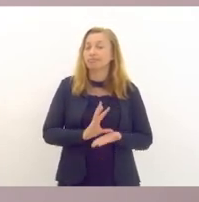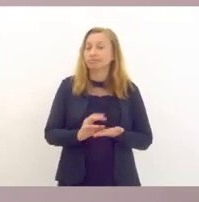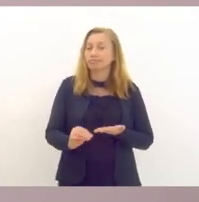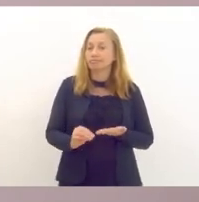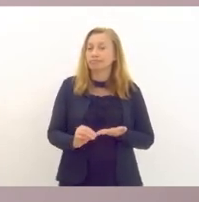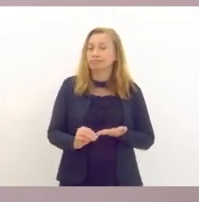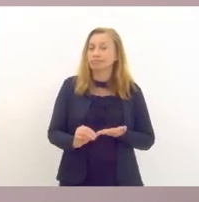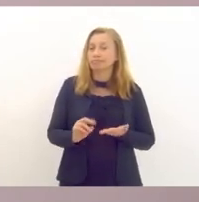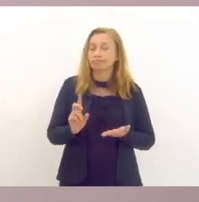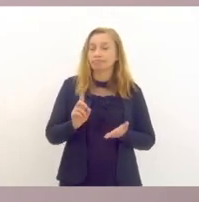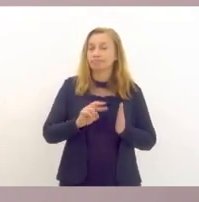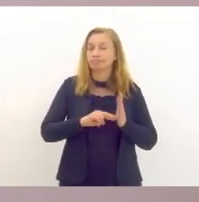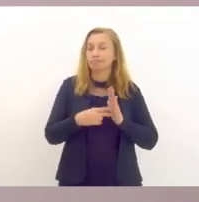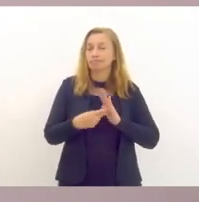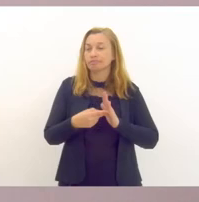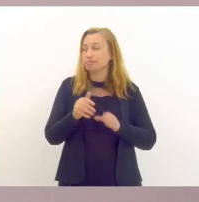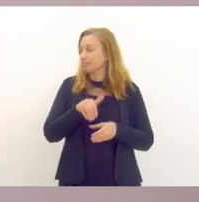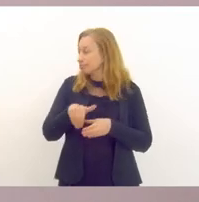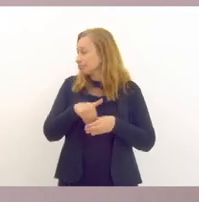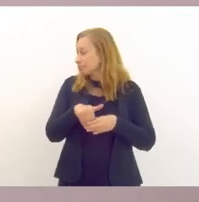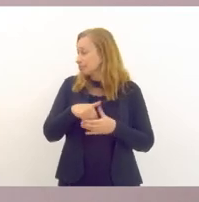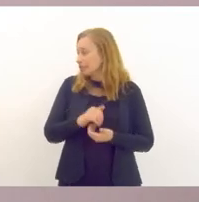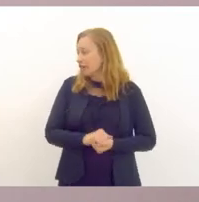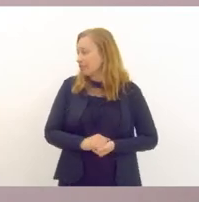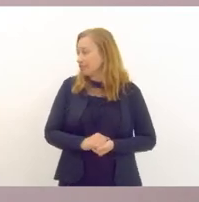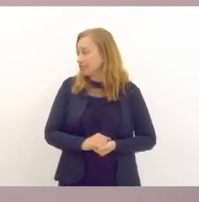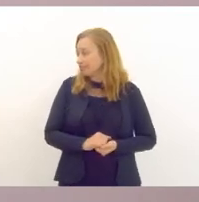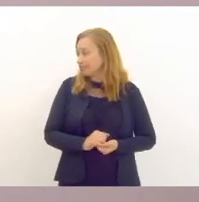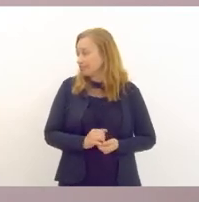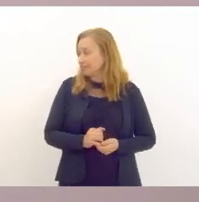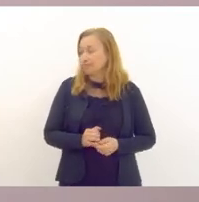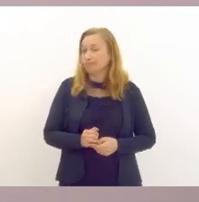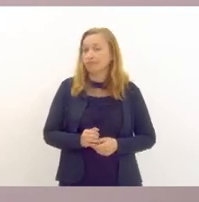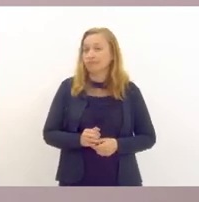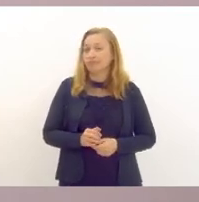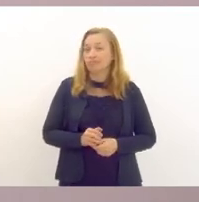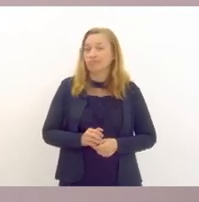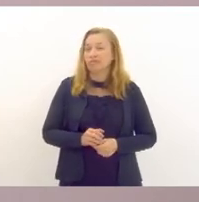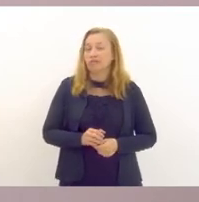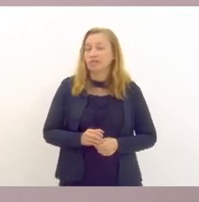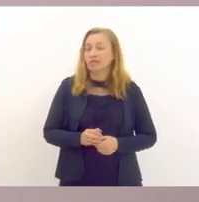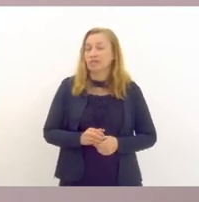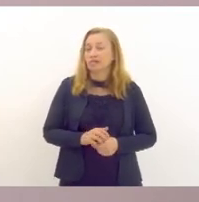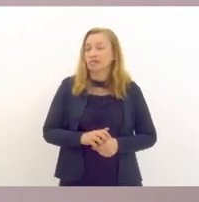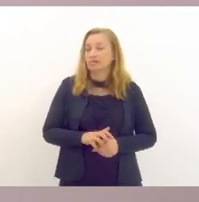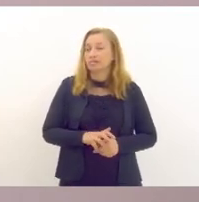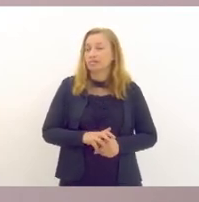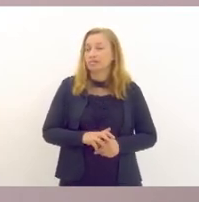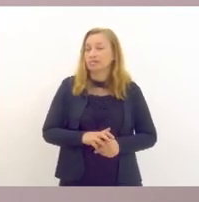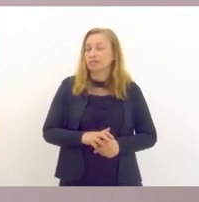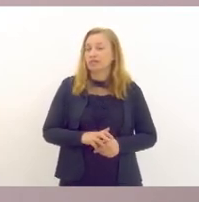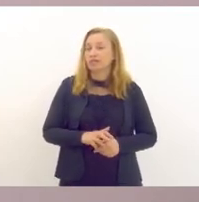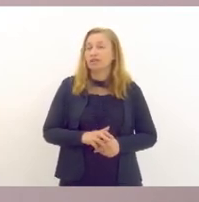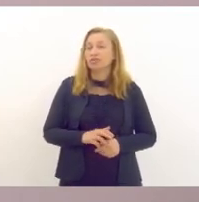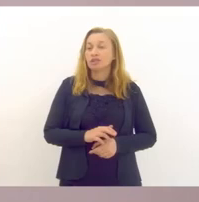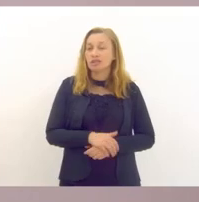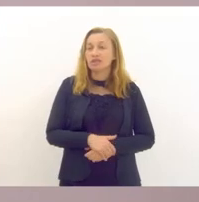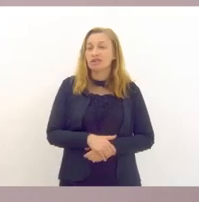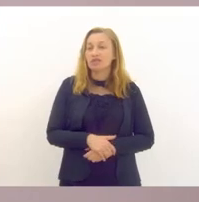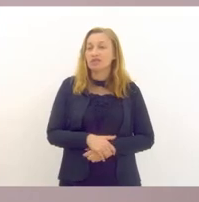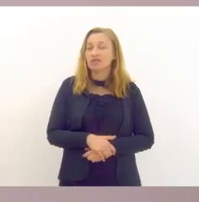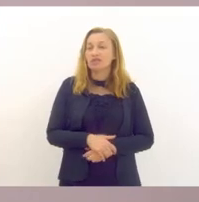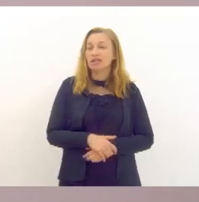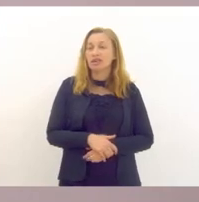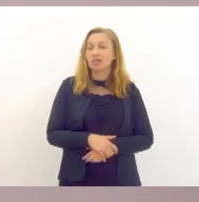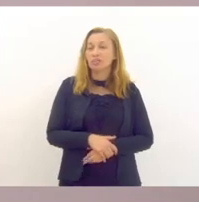pauta não significa que a gente vai voltar porque mesmo tinha combinado de fazer emendas E assim a gente tem feito a gente nunca